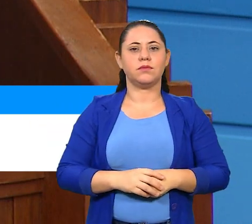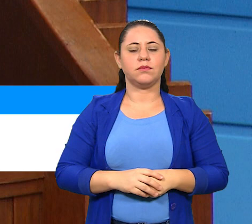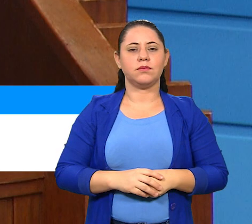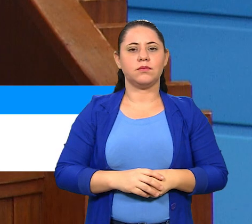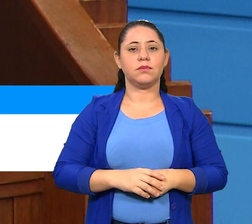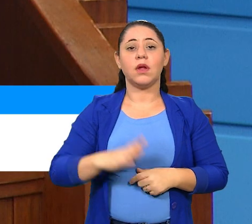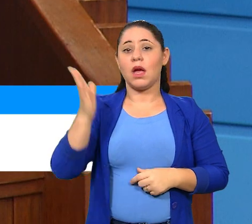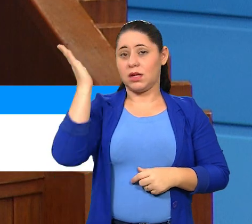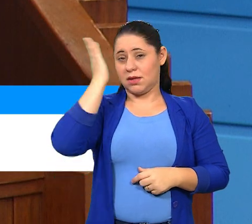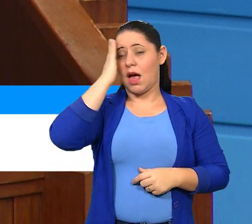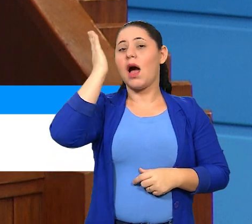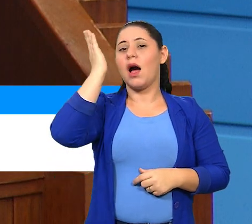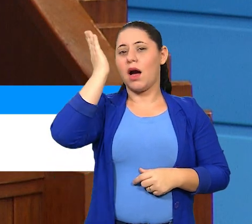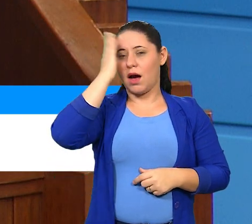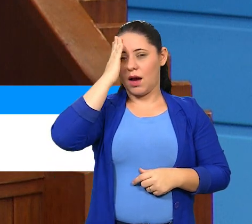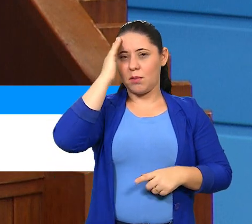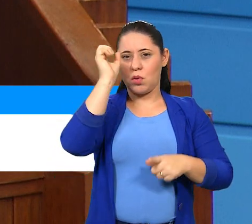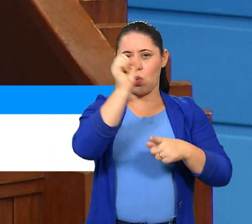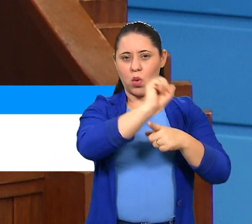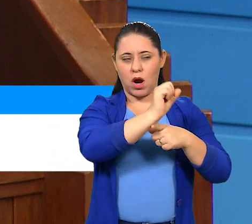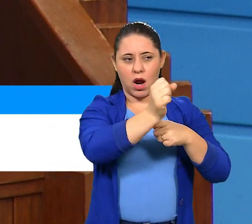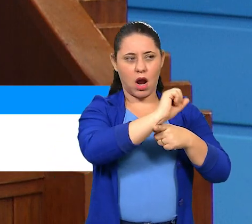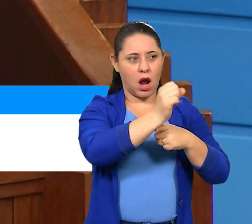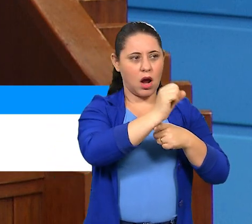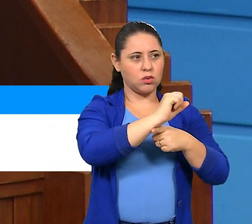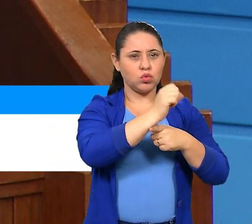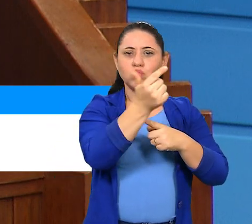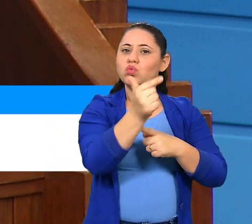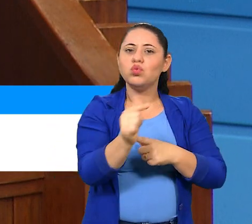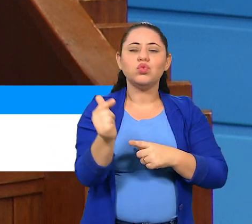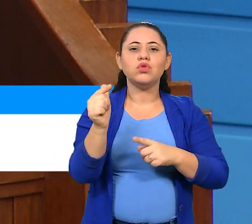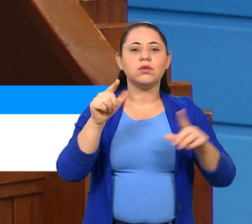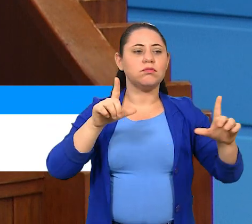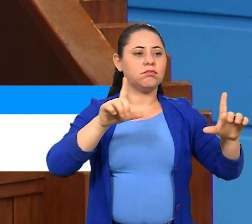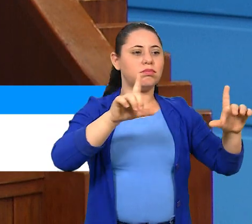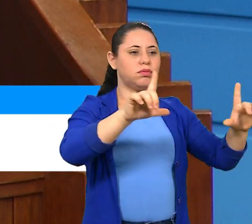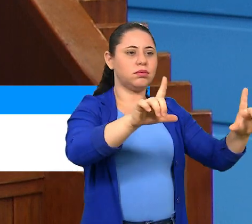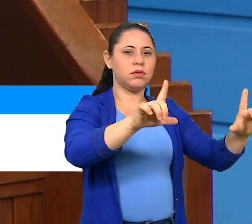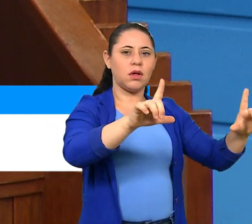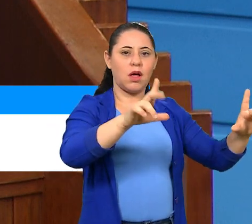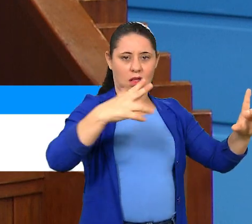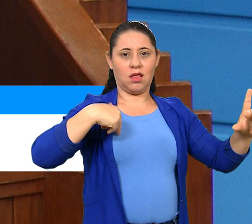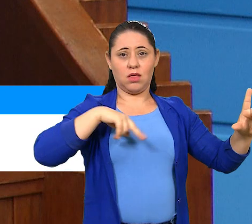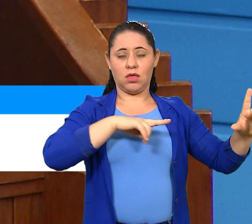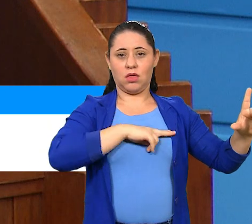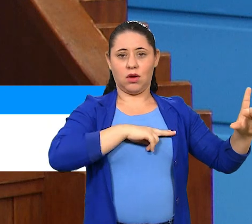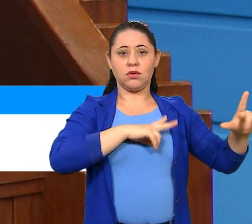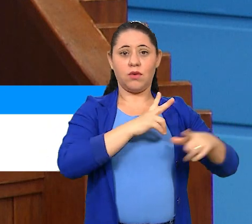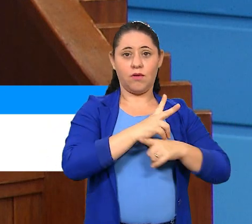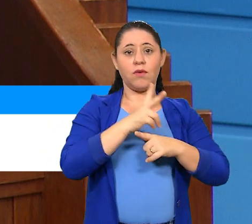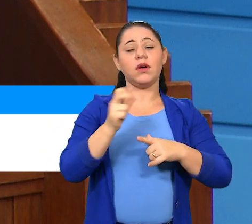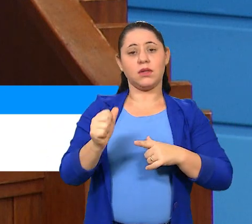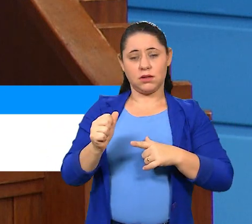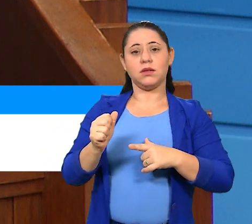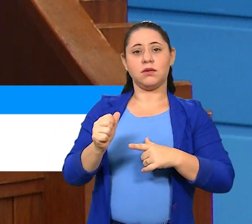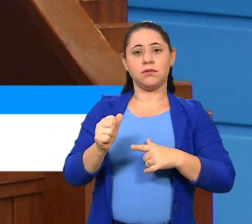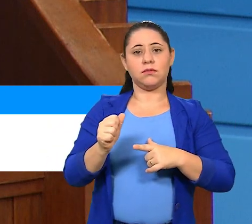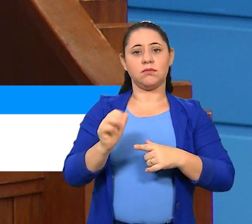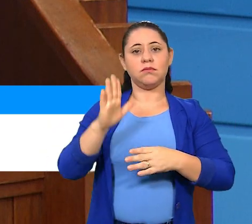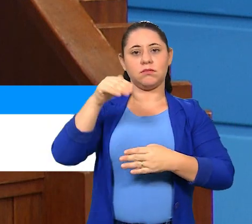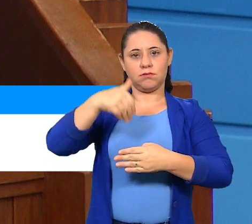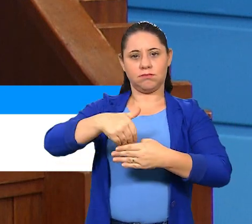dizer exatamente isso Sabe aqueles carros que durante a eleição não tinha adesivo Pois é